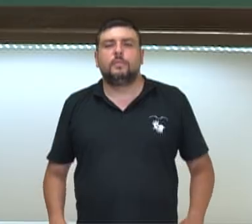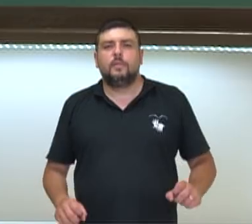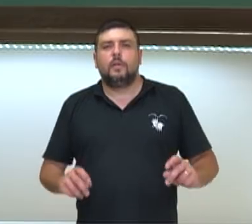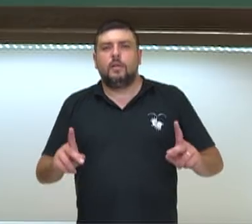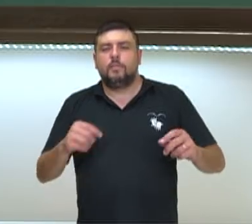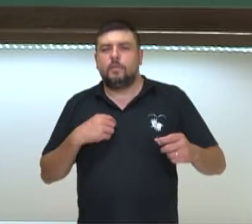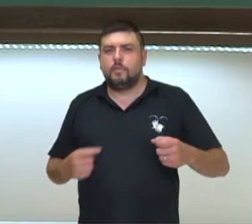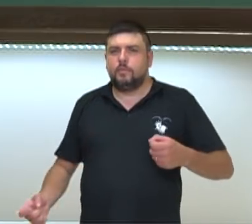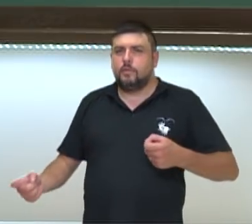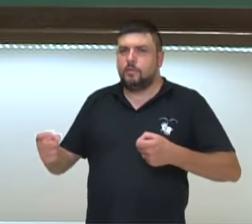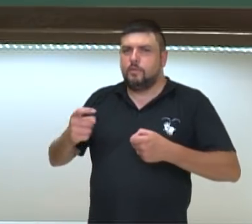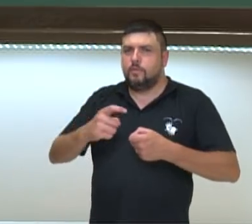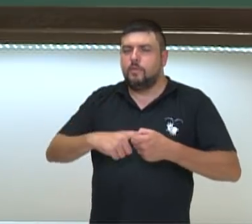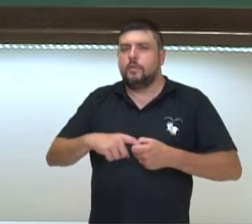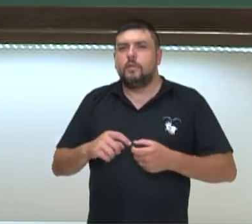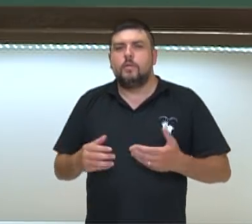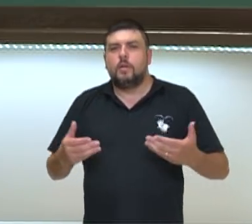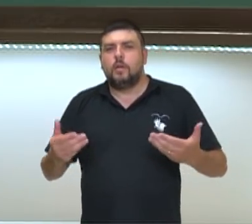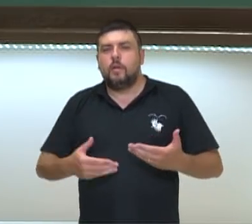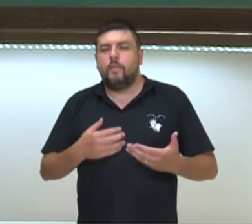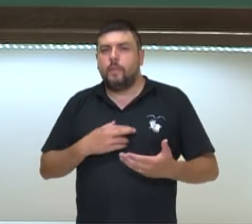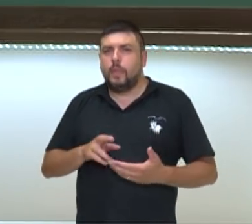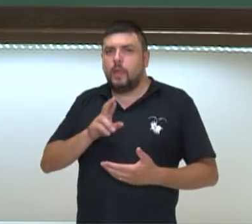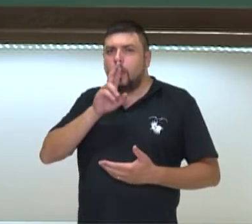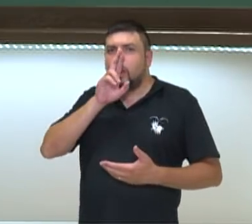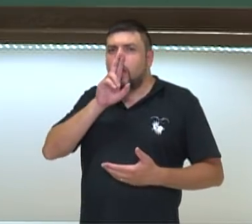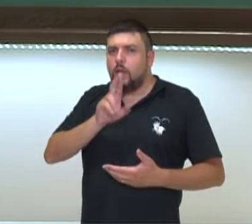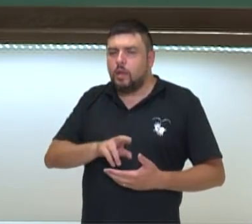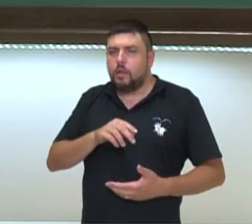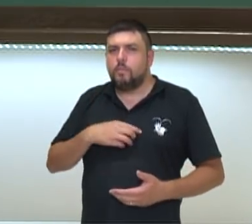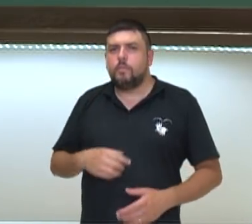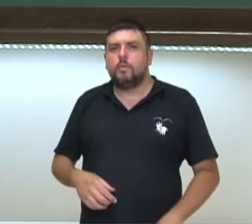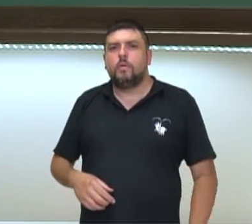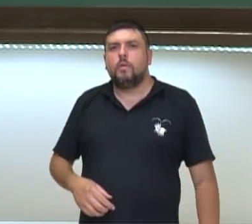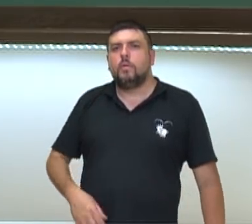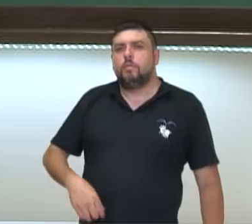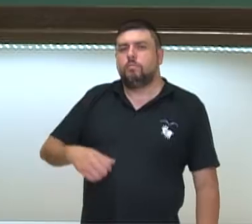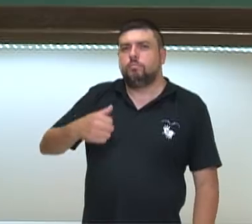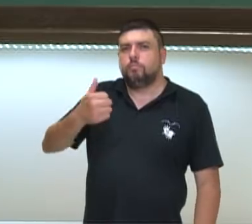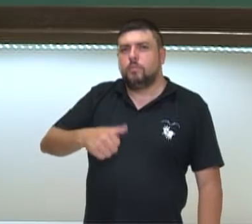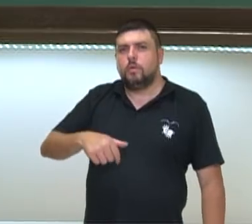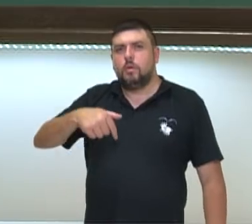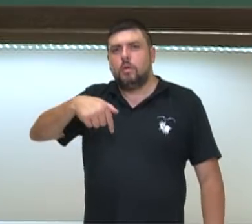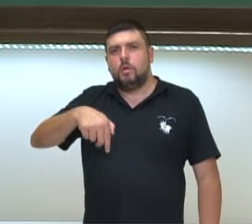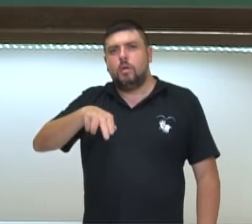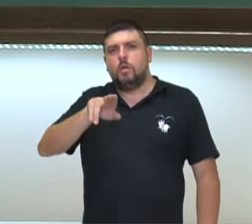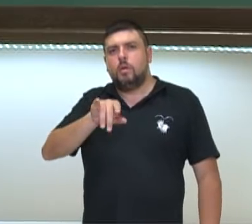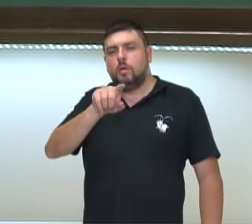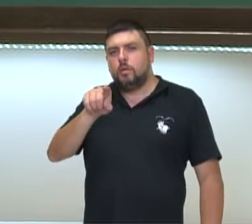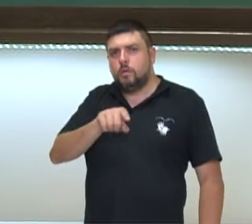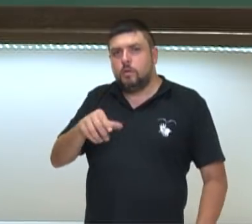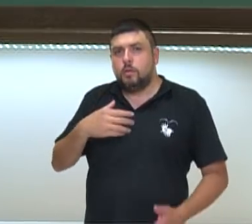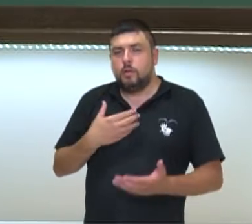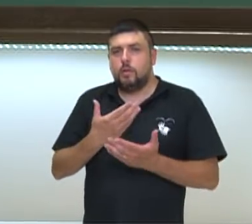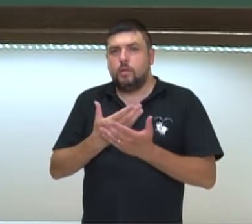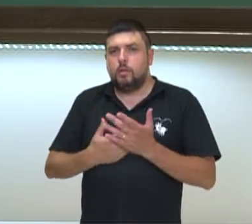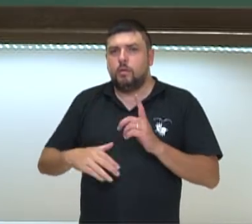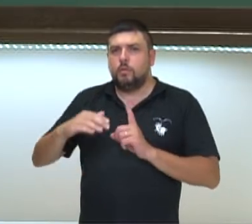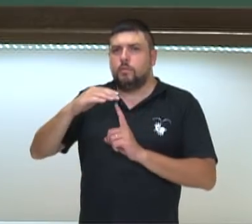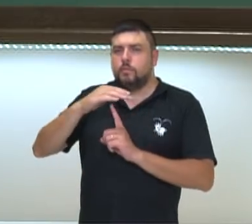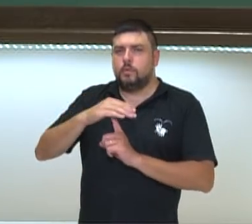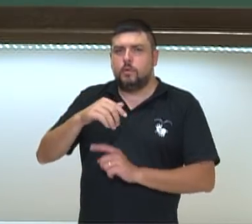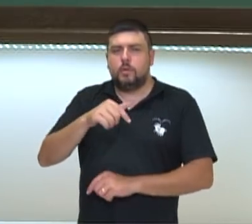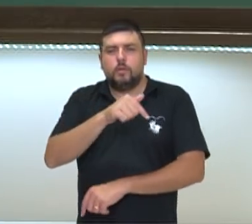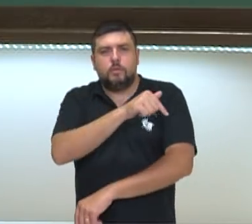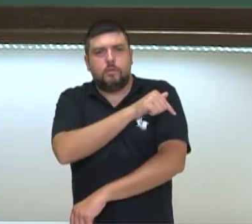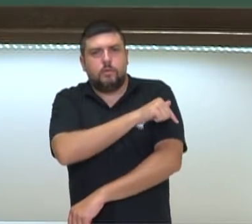Voltamos com a resolução do primeiro quiz da Aula Paraná, 7º ano,